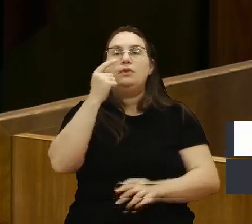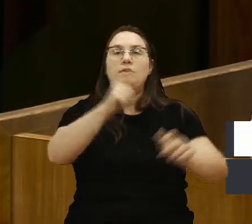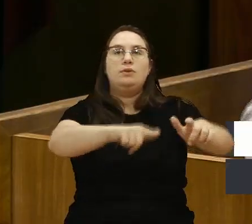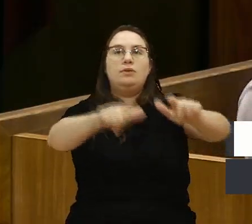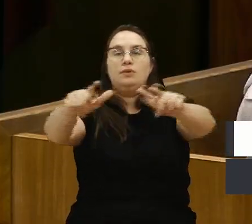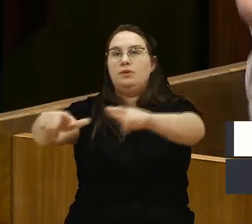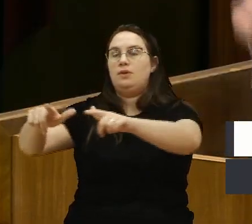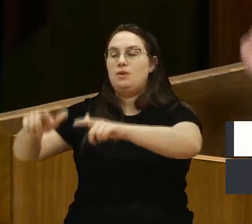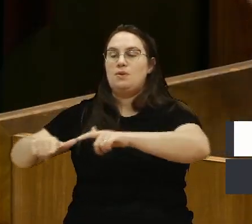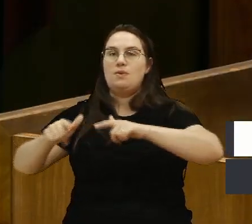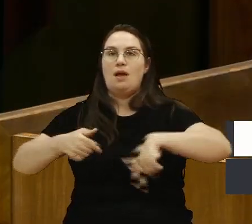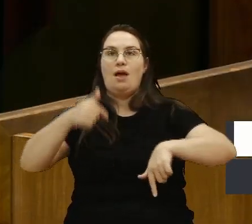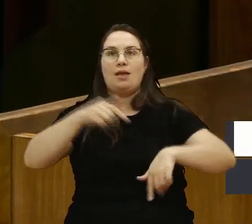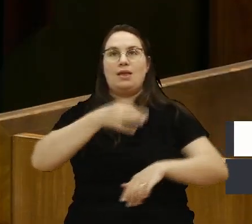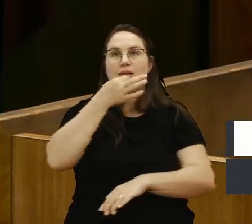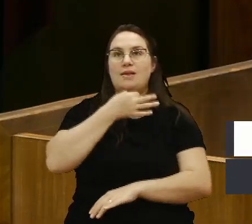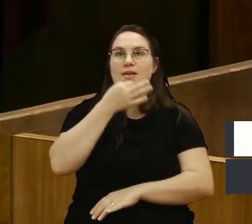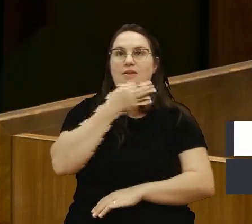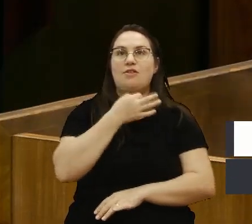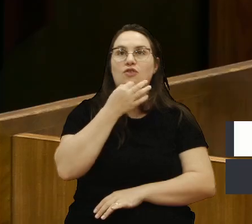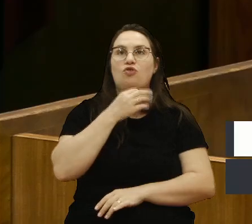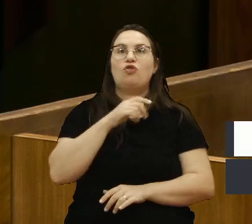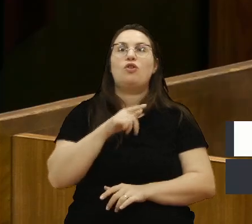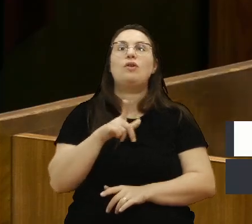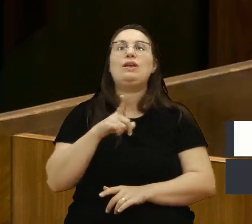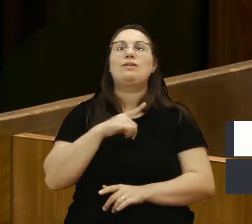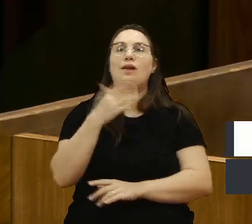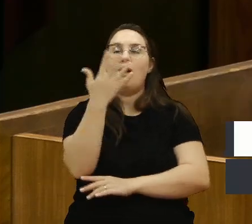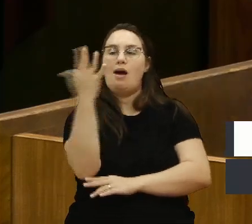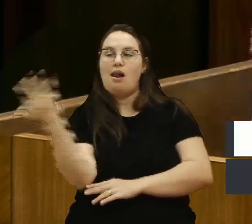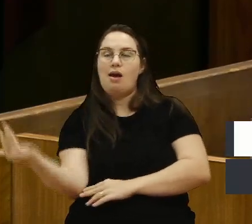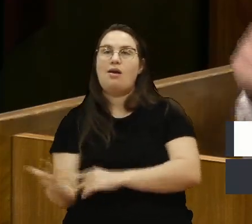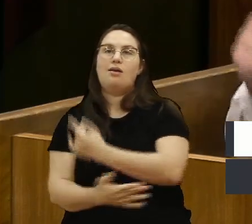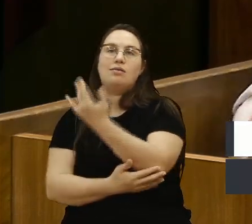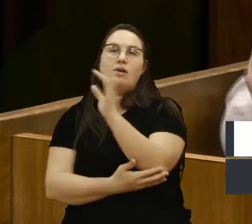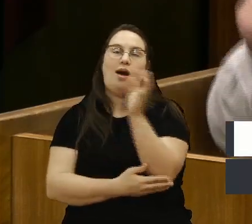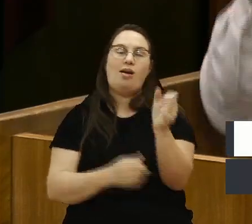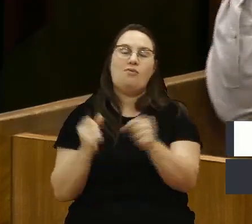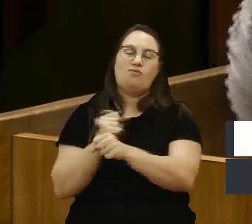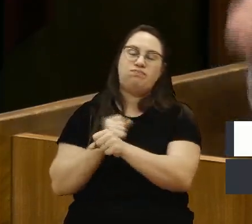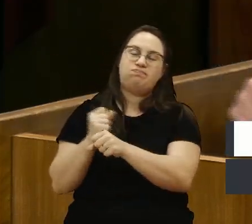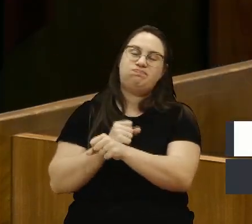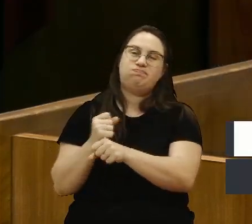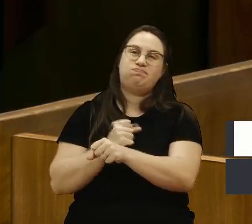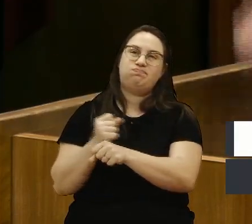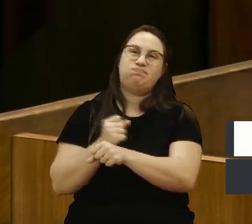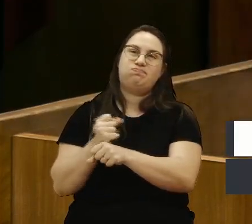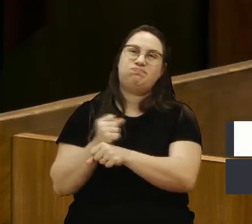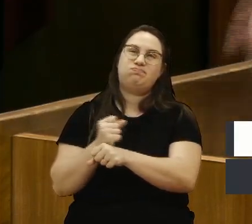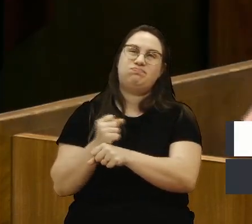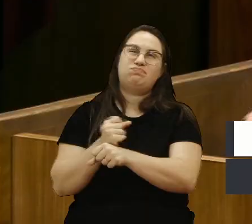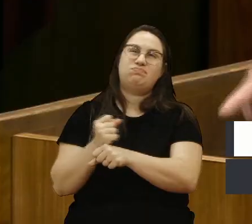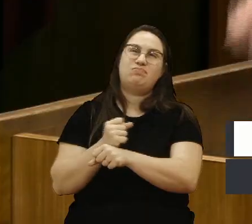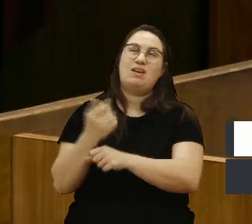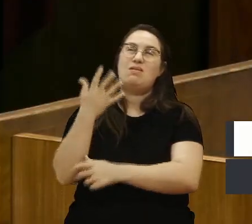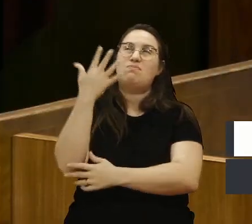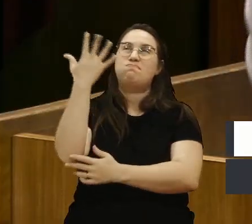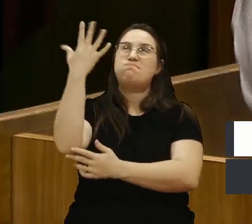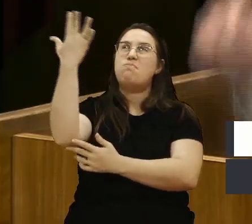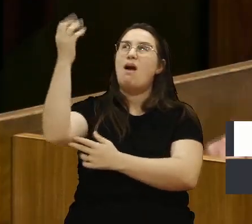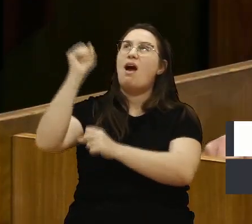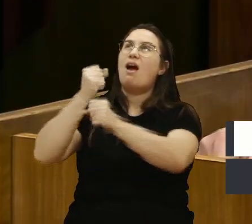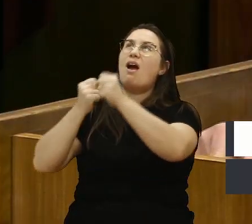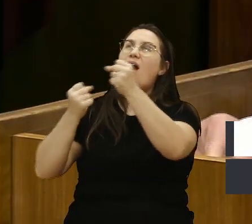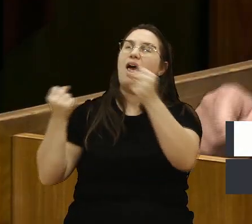lugares aqui em Caxias, onde derrubaram árvores centenárias, enormes, araucária,